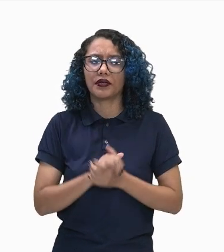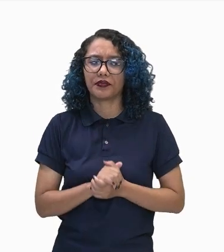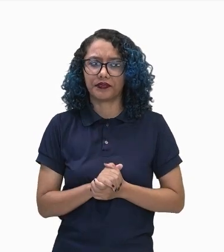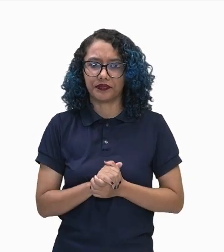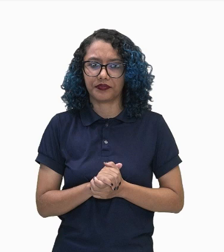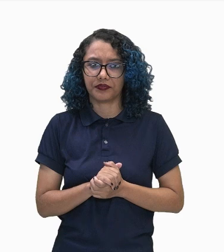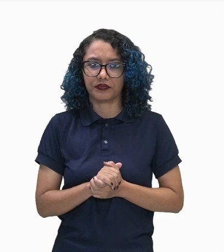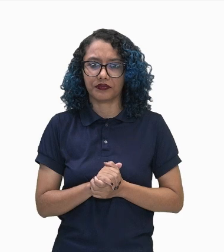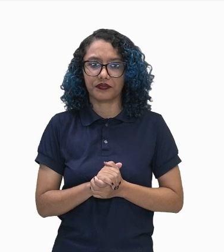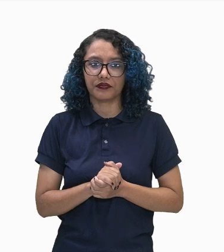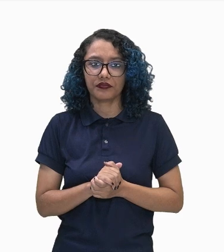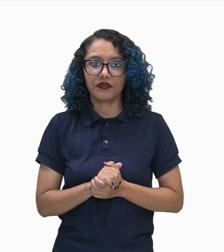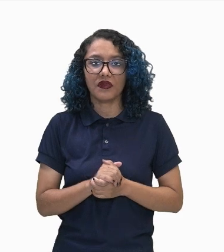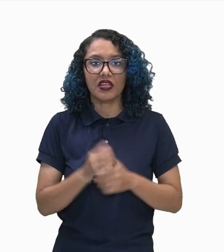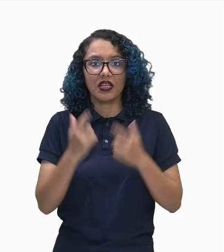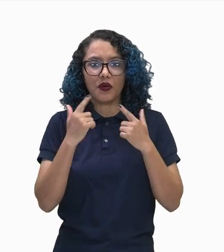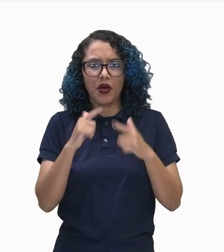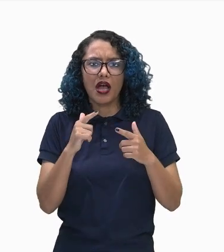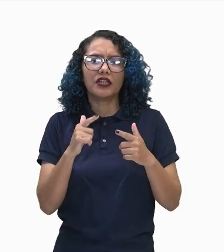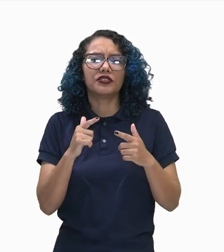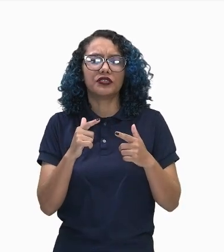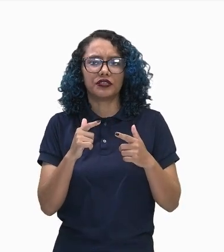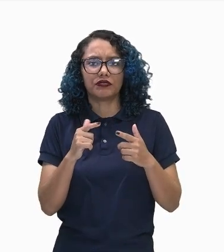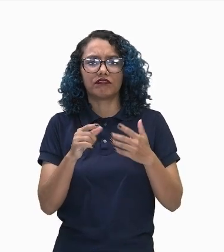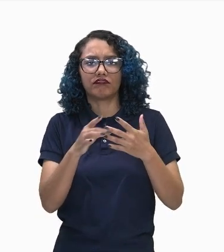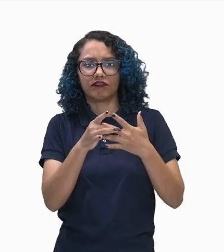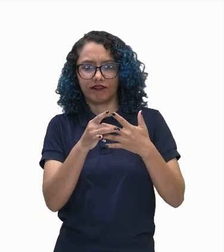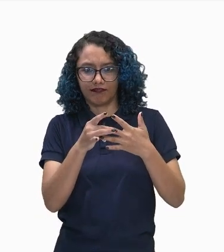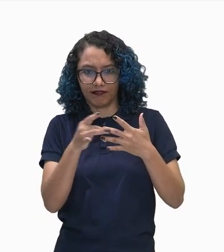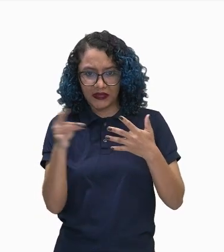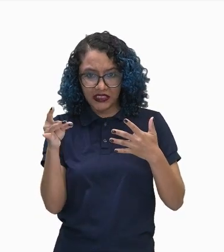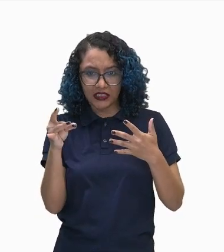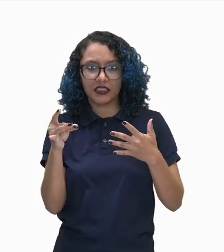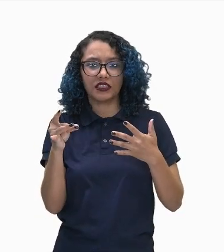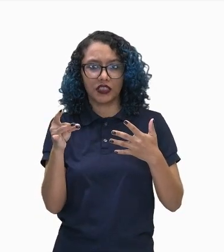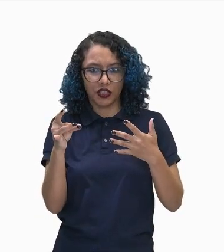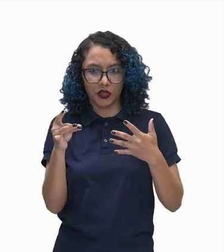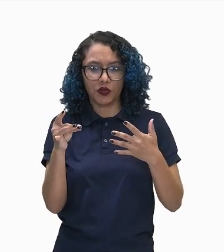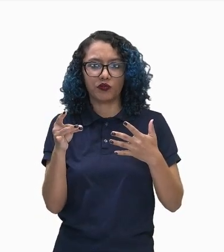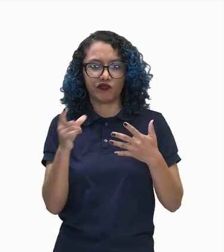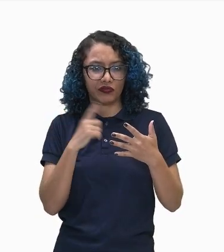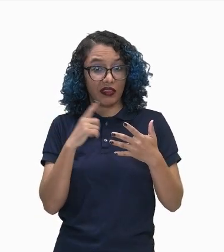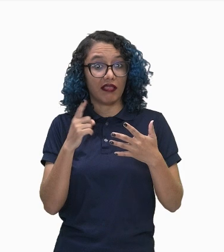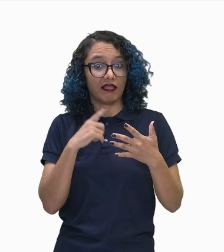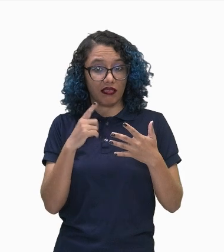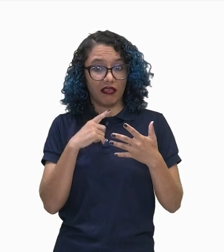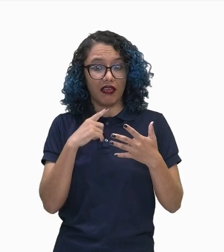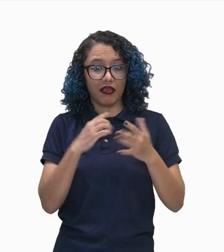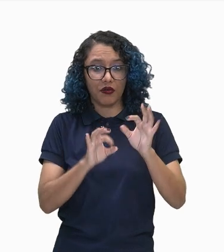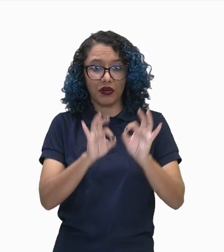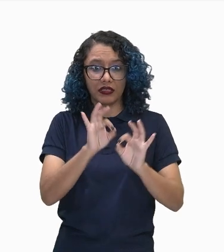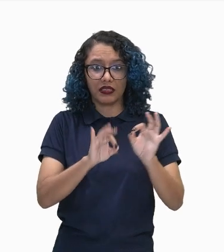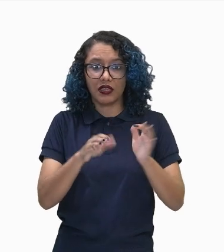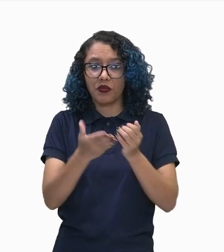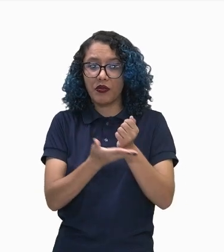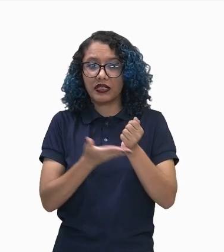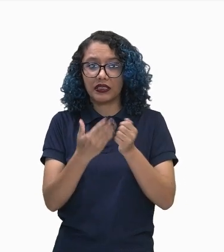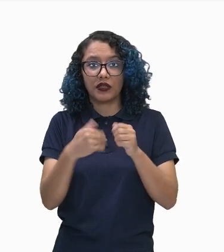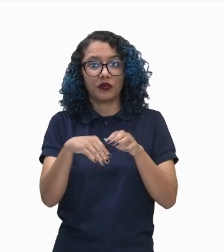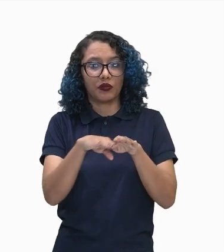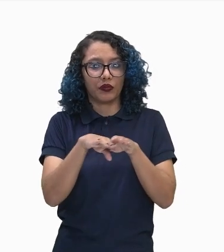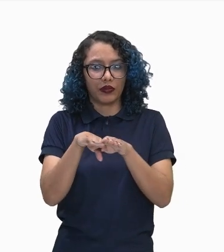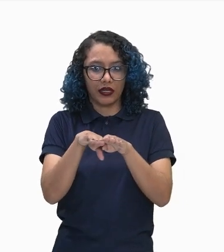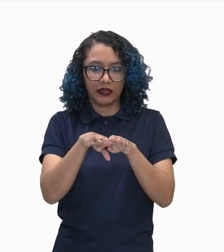linguagem combina signos linguísticos organizados de acordo com um padrão, o que